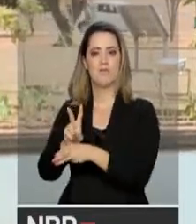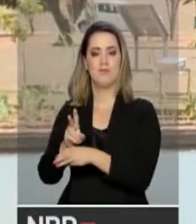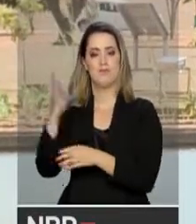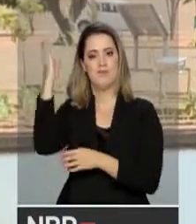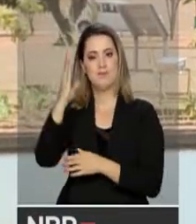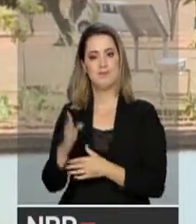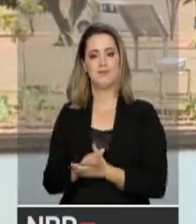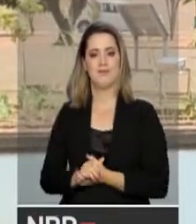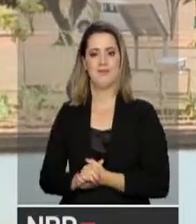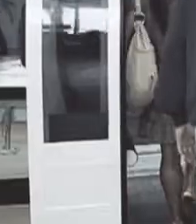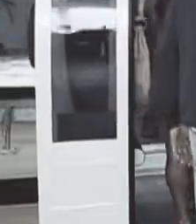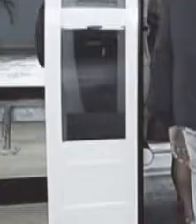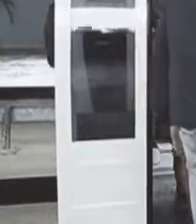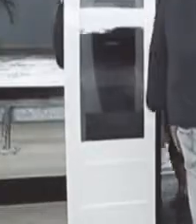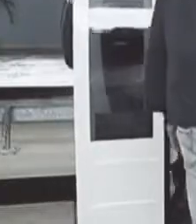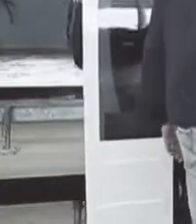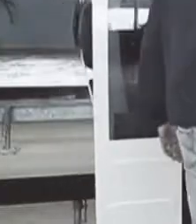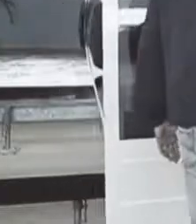fora do país. Até já!